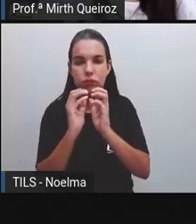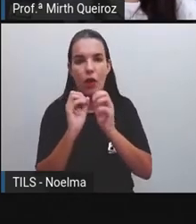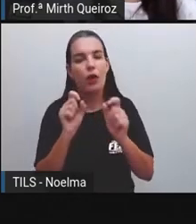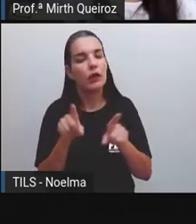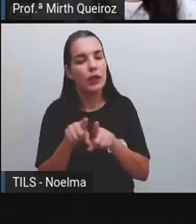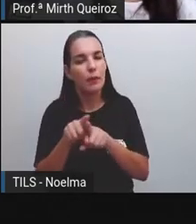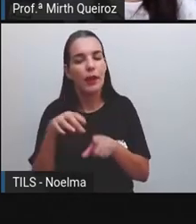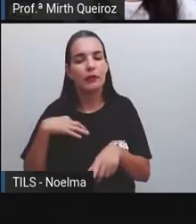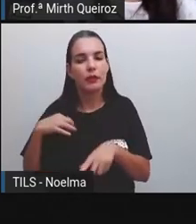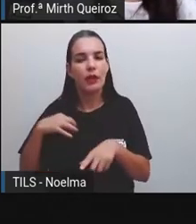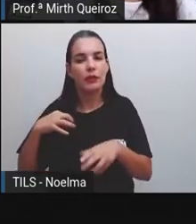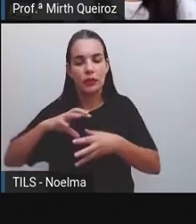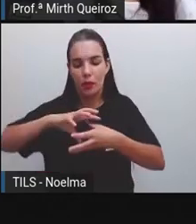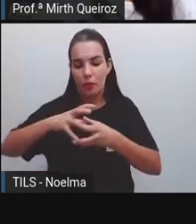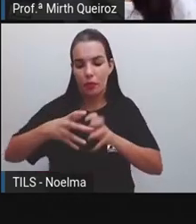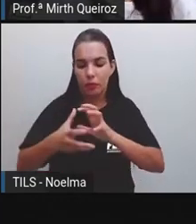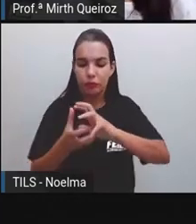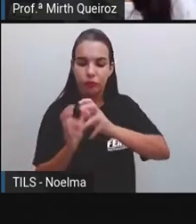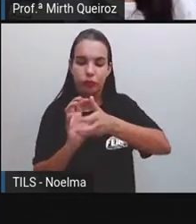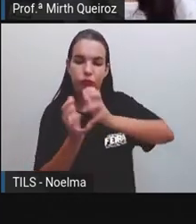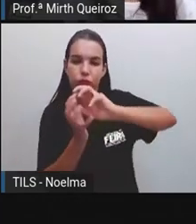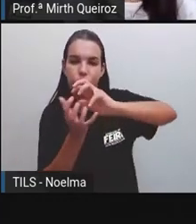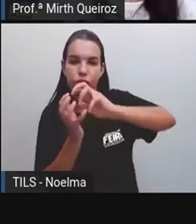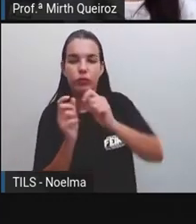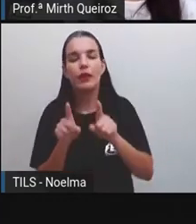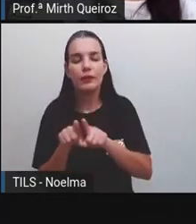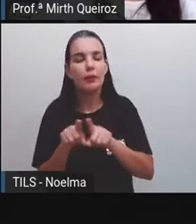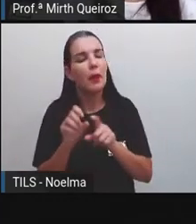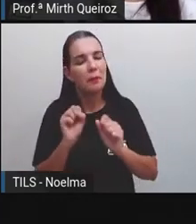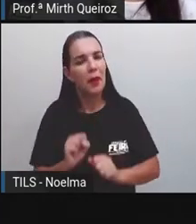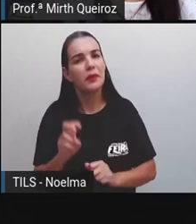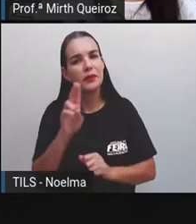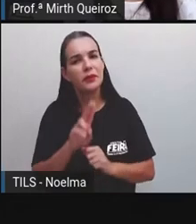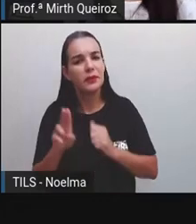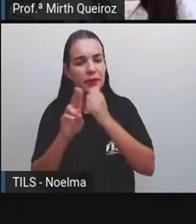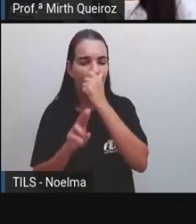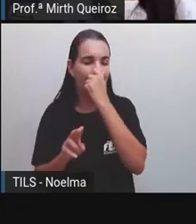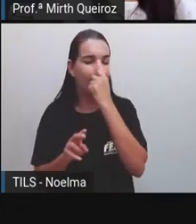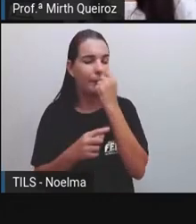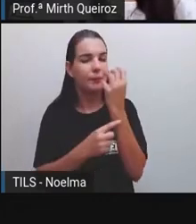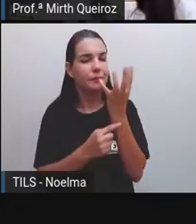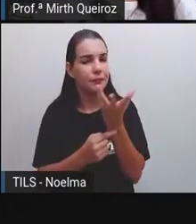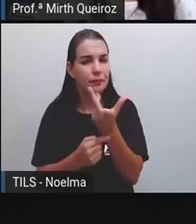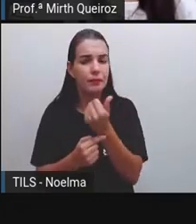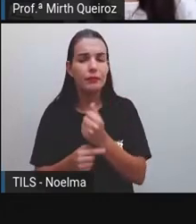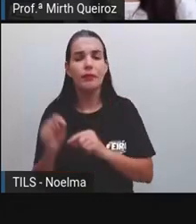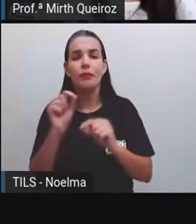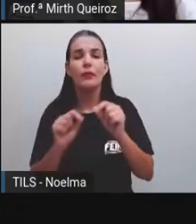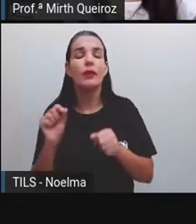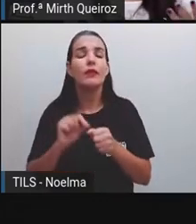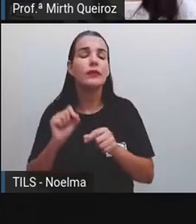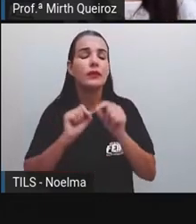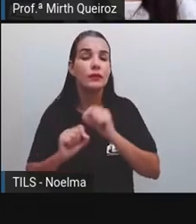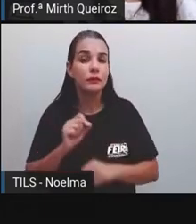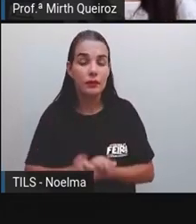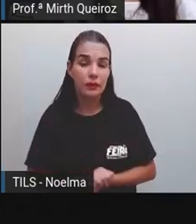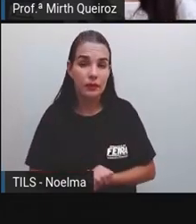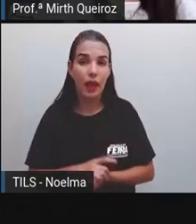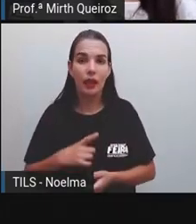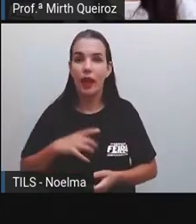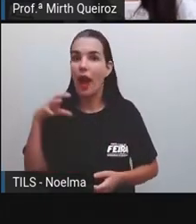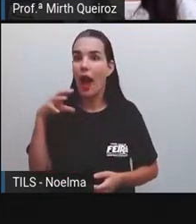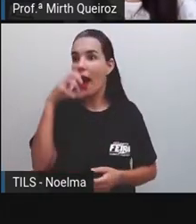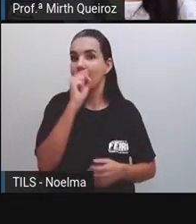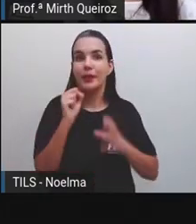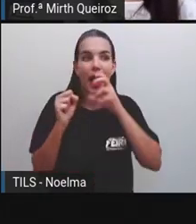vocês podem enrolar ali e fazer as bolinhas, ou podem utilizar também arcos, né? E o que que vai trabalhar esse tipo de atividade? A